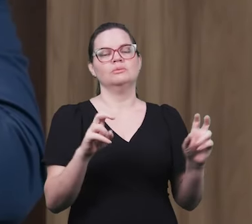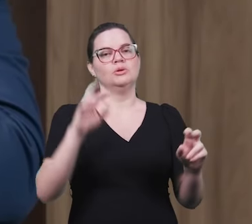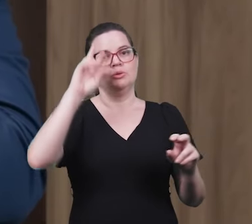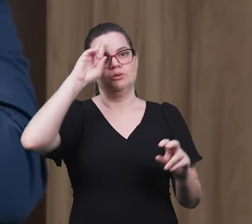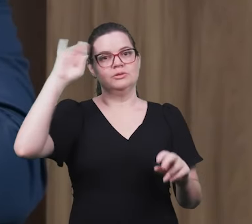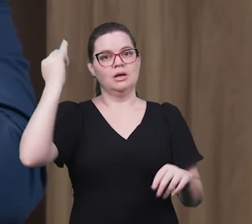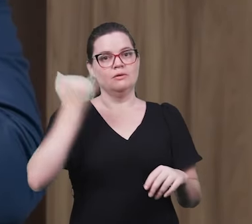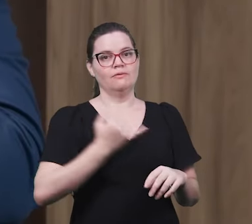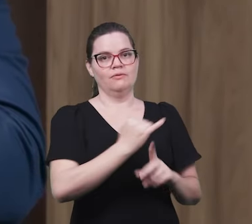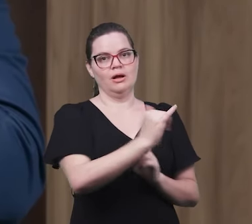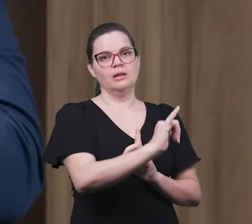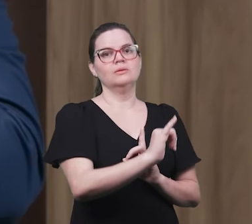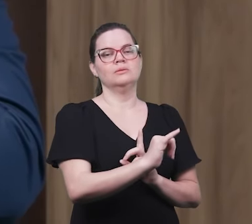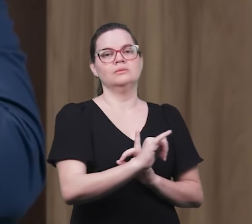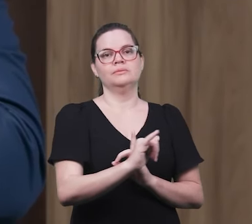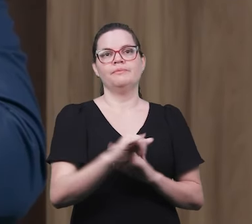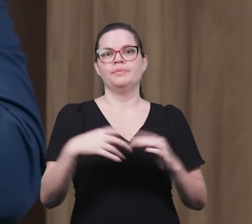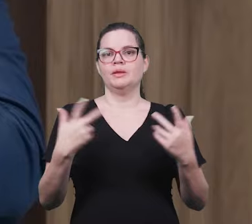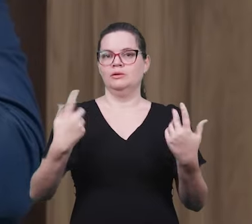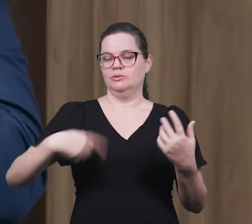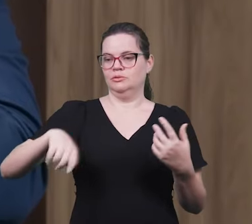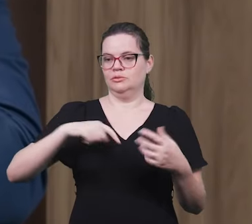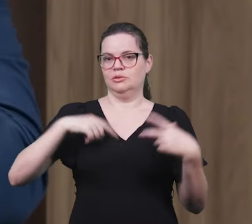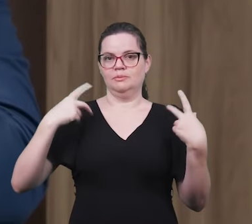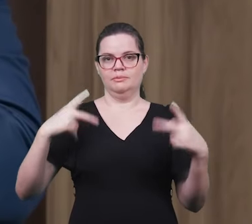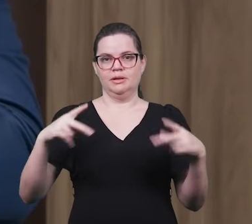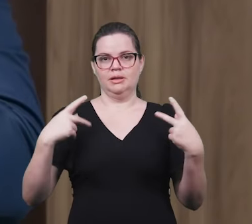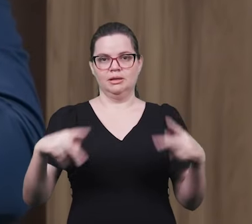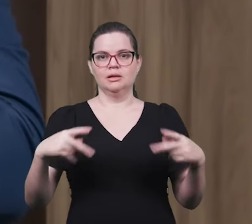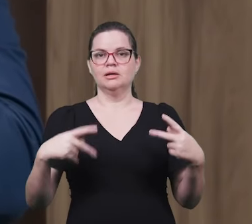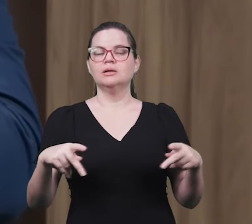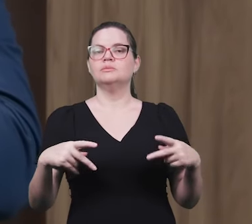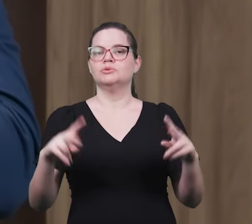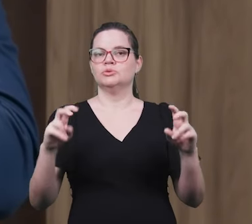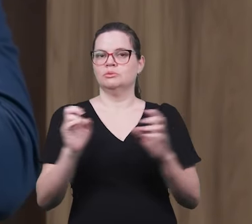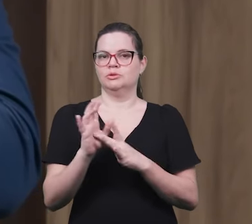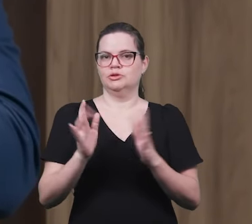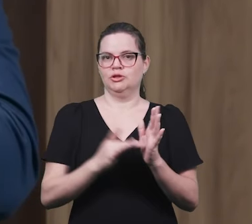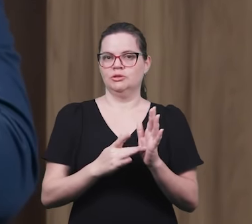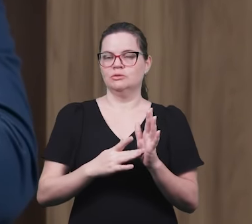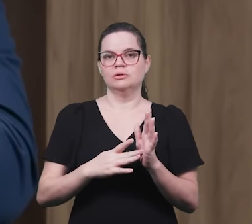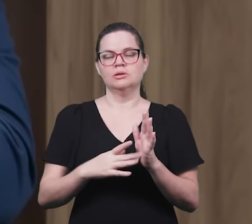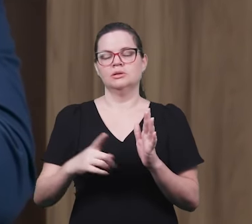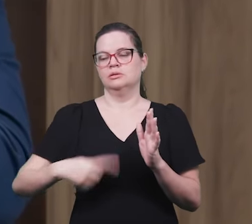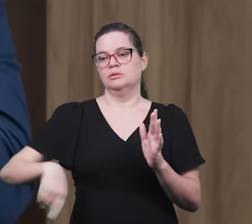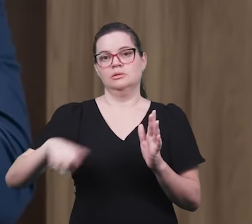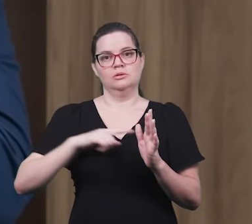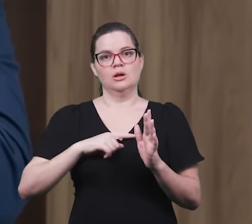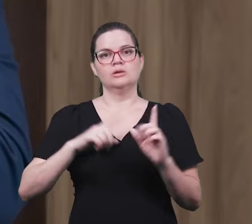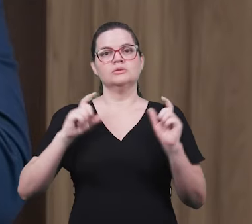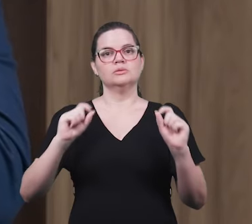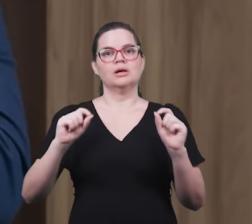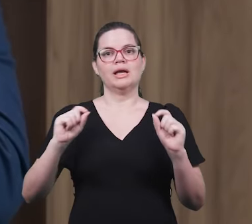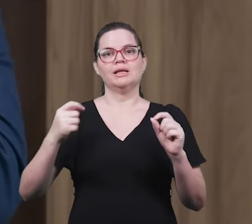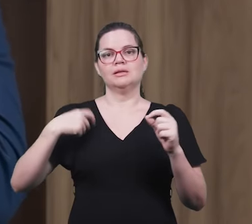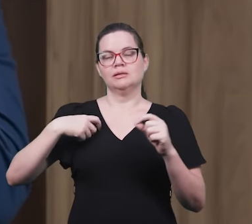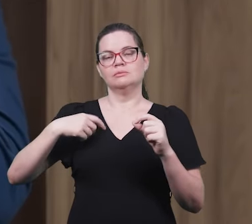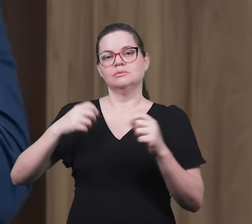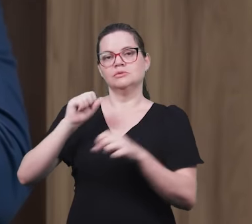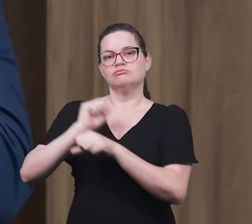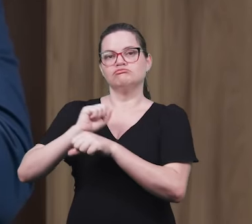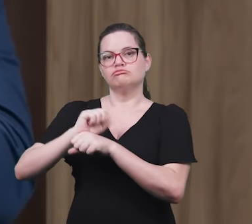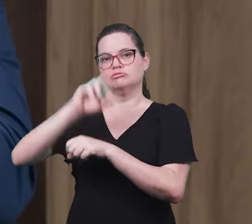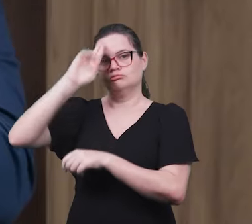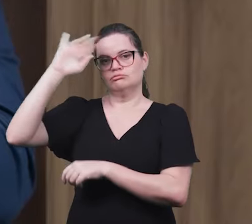daquilo que, né, nós não pregamos Jesus. Nós estamos anunciando o que Jesus a